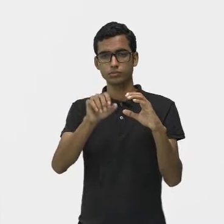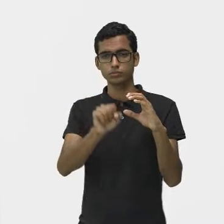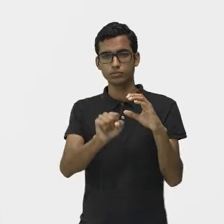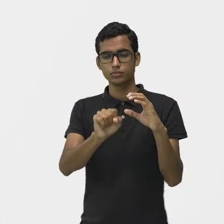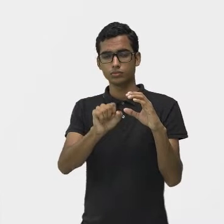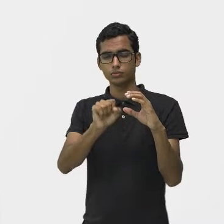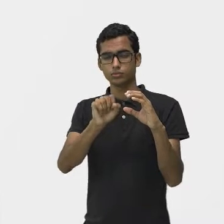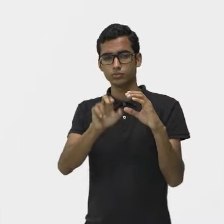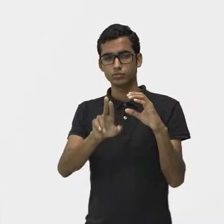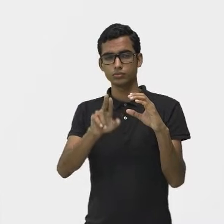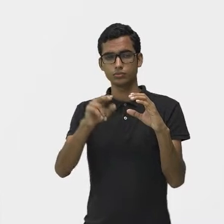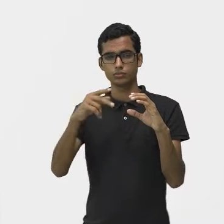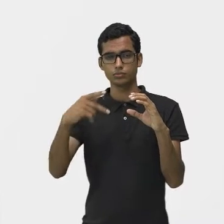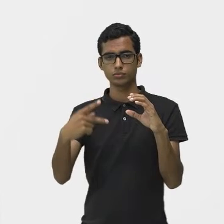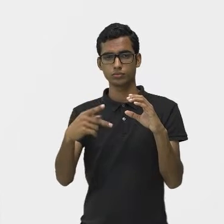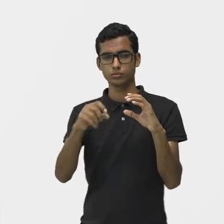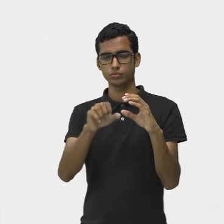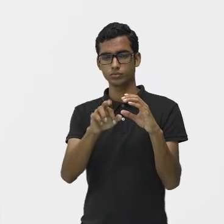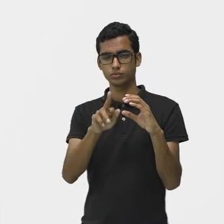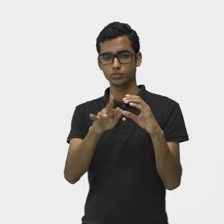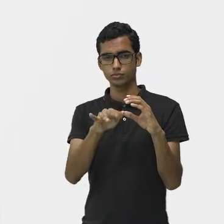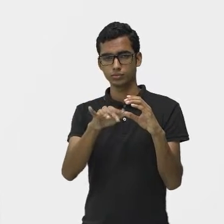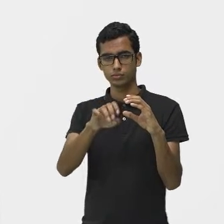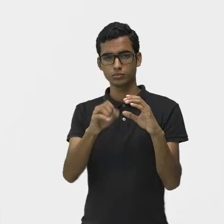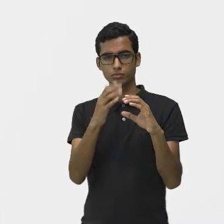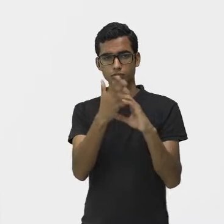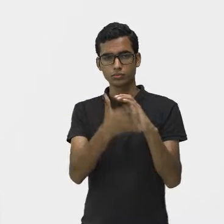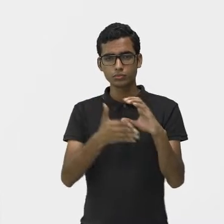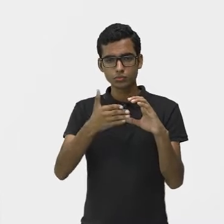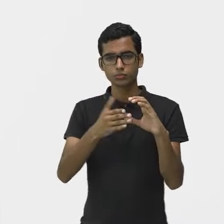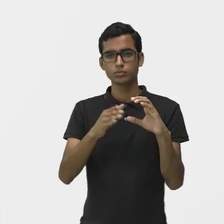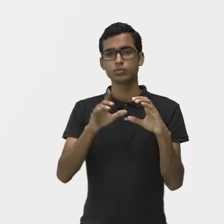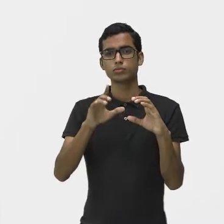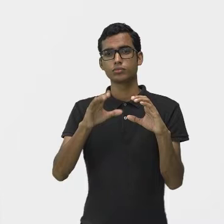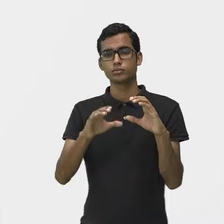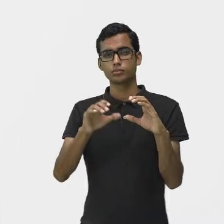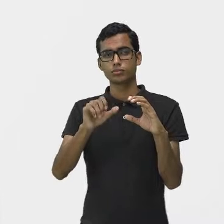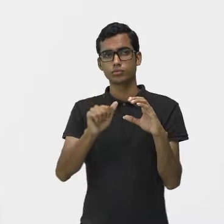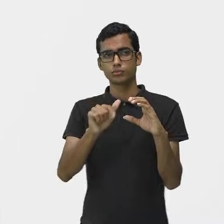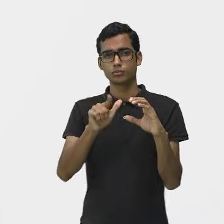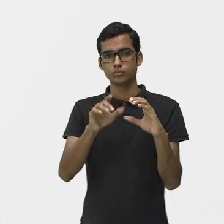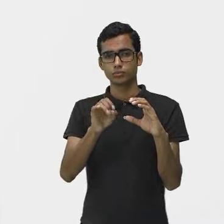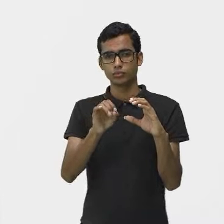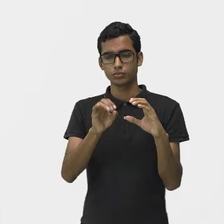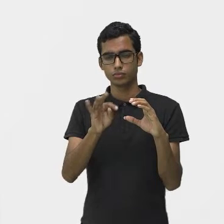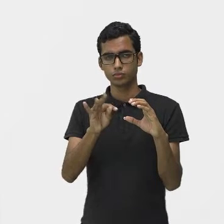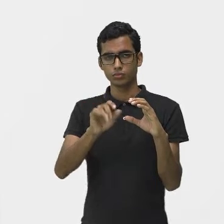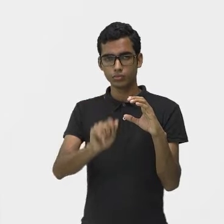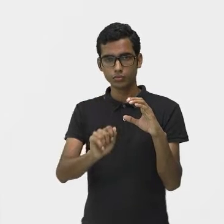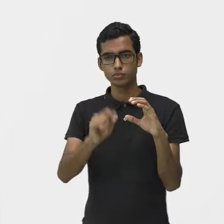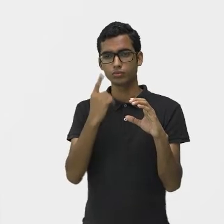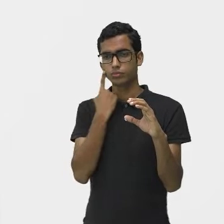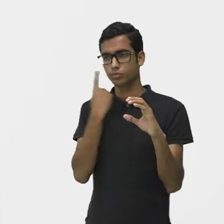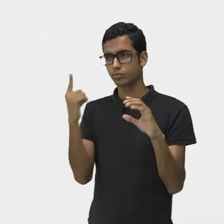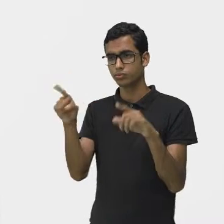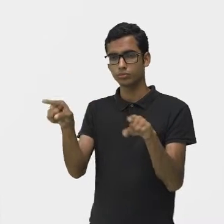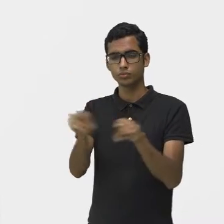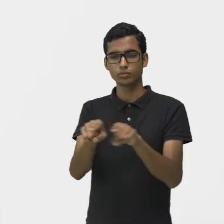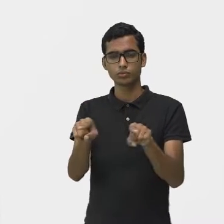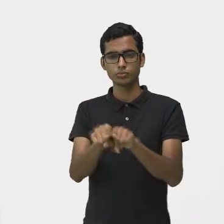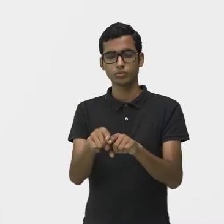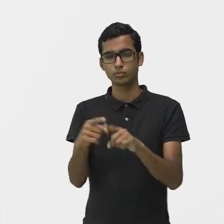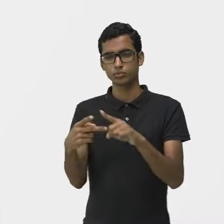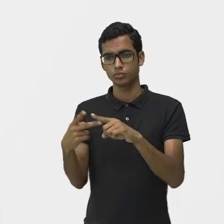superfície, como sendo uma superfície que é uma calota, certo? E nós temos